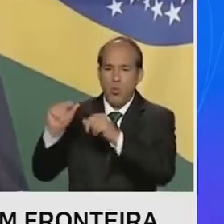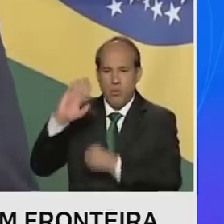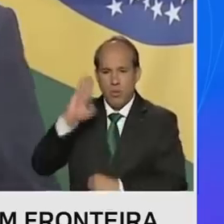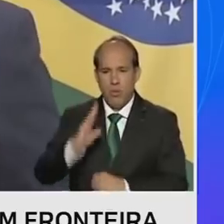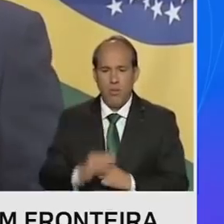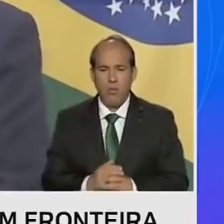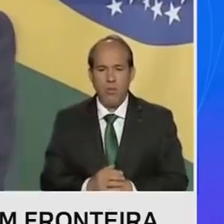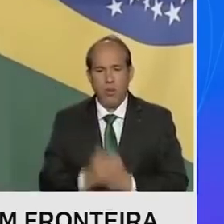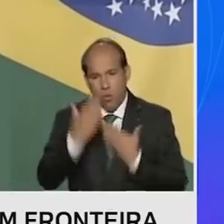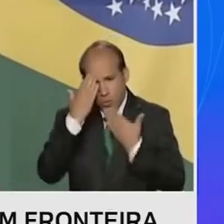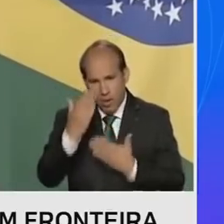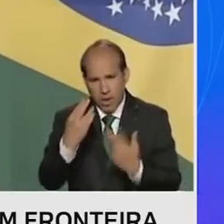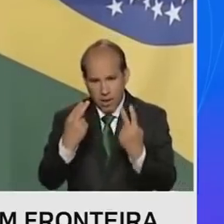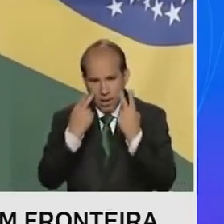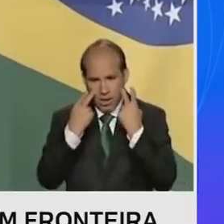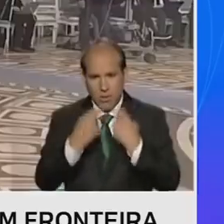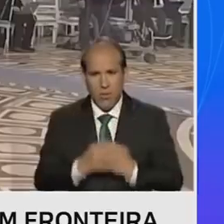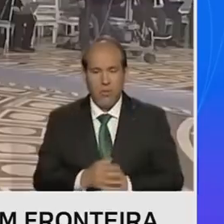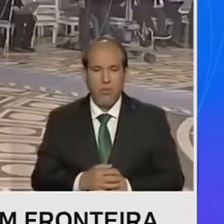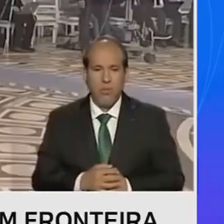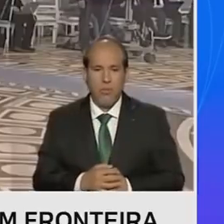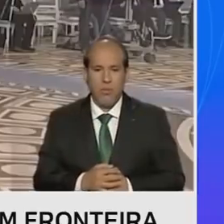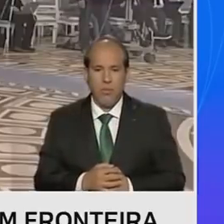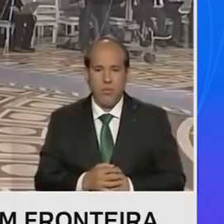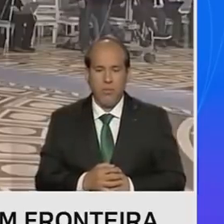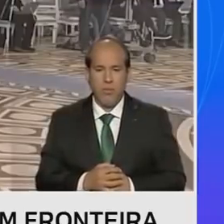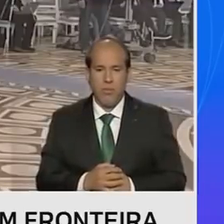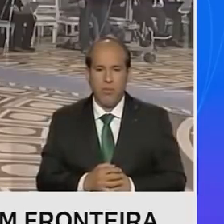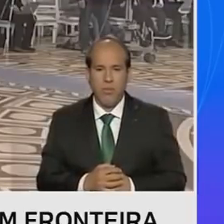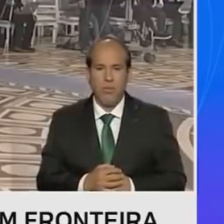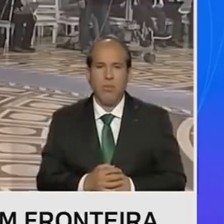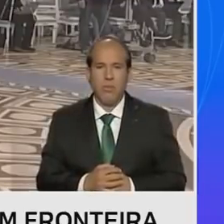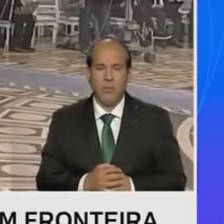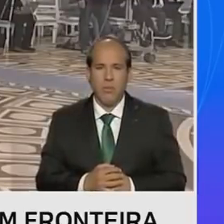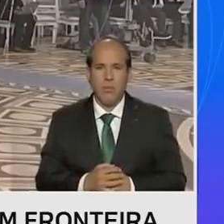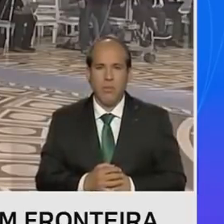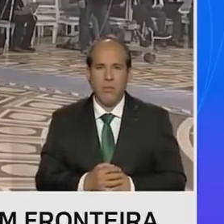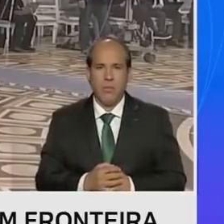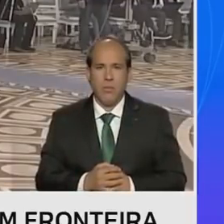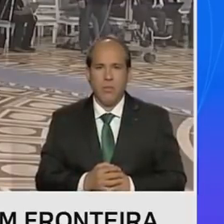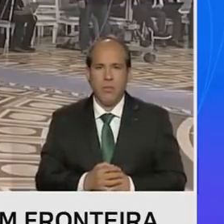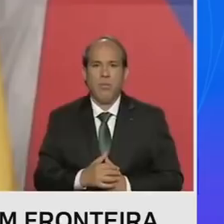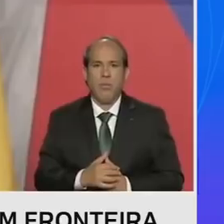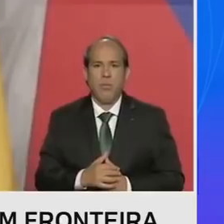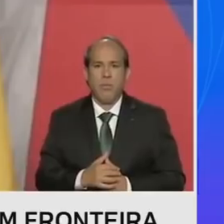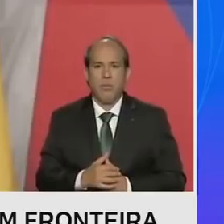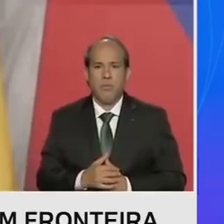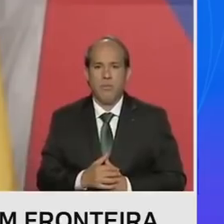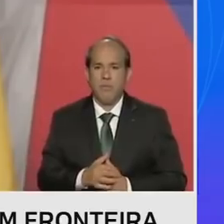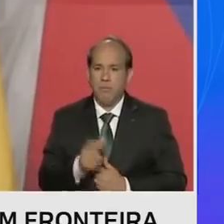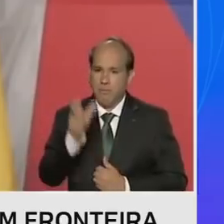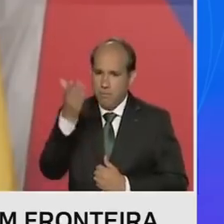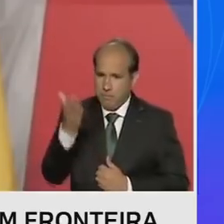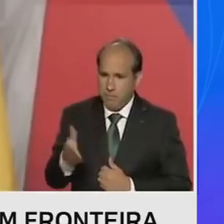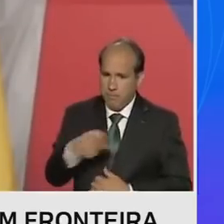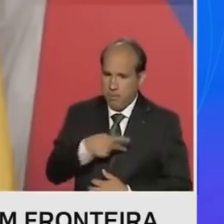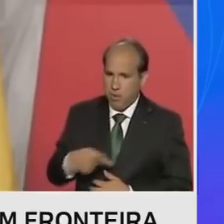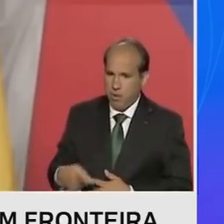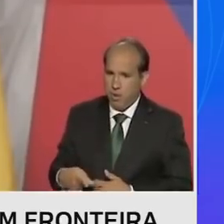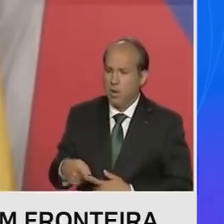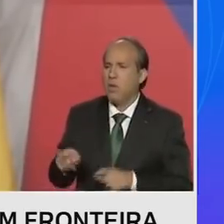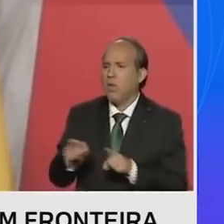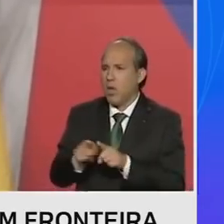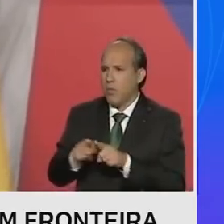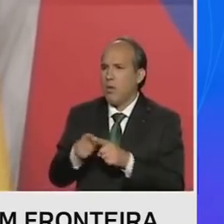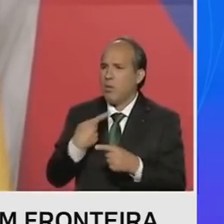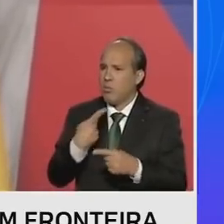quem é o seu eleitorado, conhece bem o seu rebanho. Bolsonaro conhece o seu rebanho e está tocando